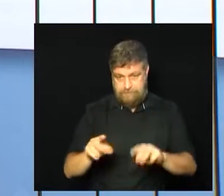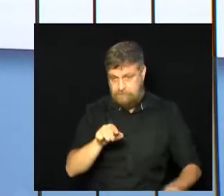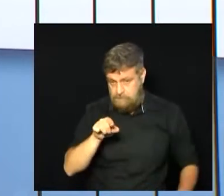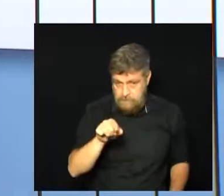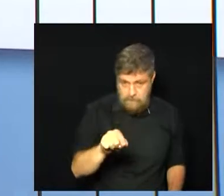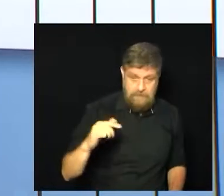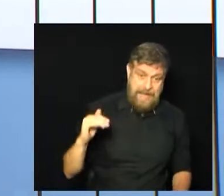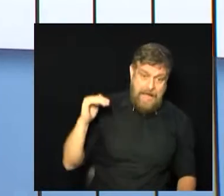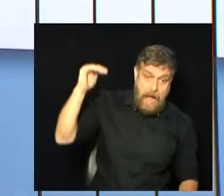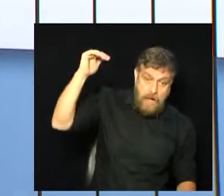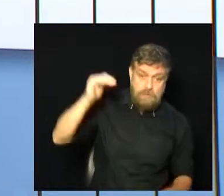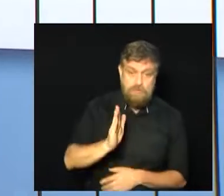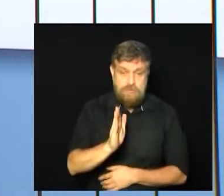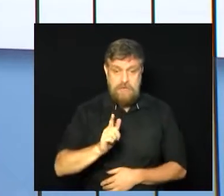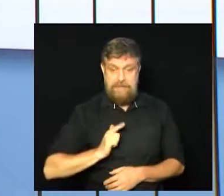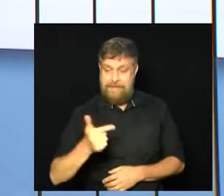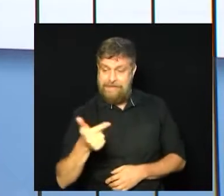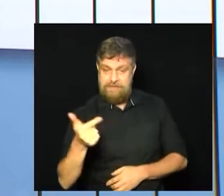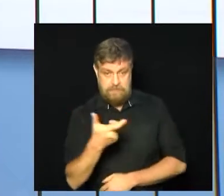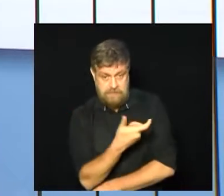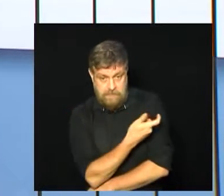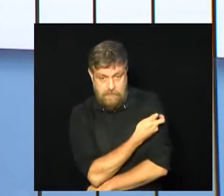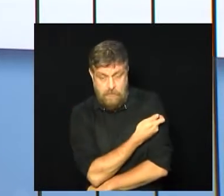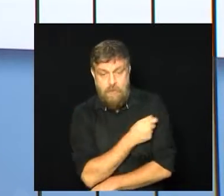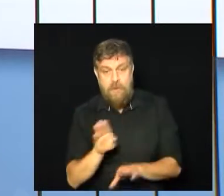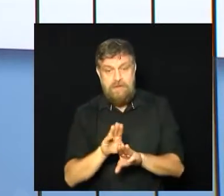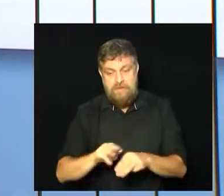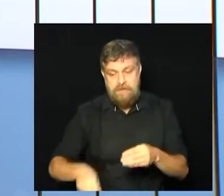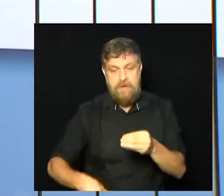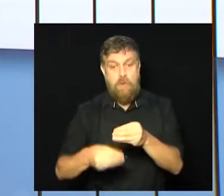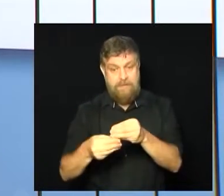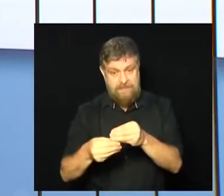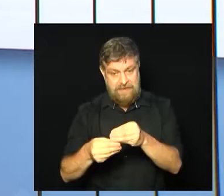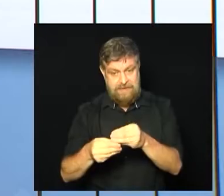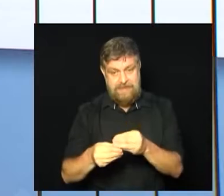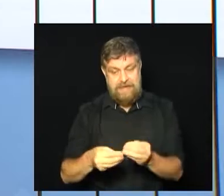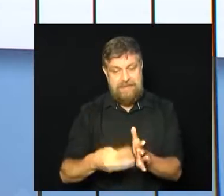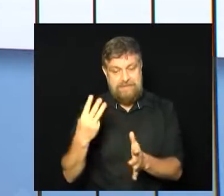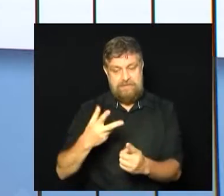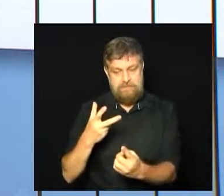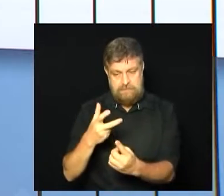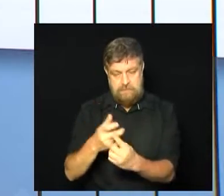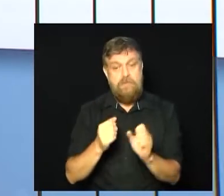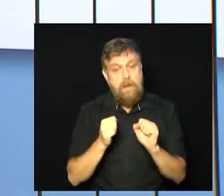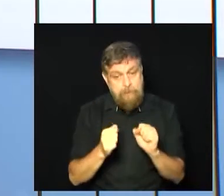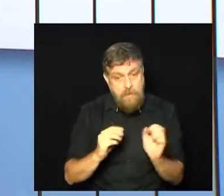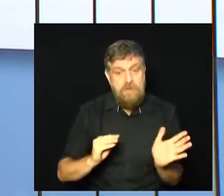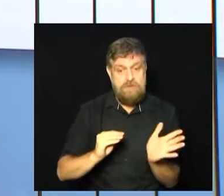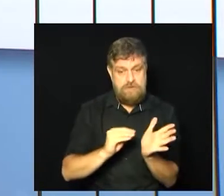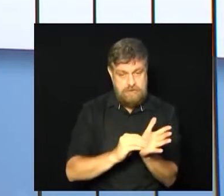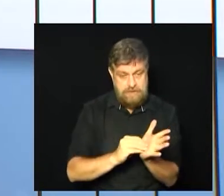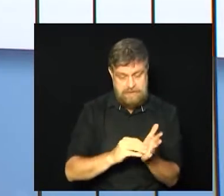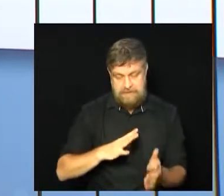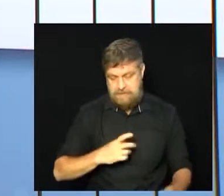é adulto, tem a segunda dose ou a dose adicional para ser aplicada, pode agendar, no caso aqui